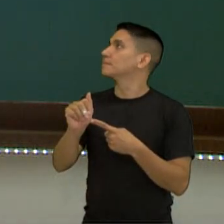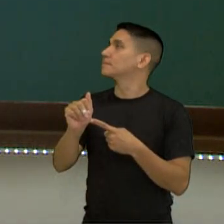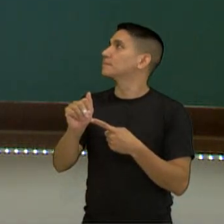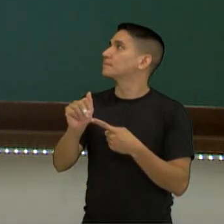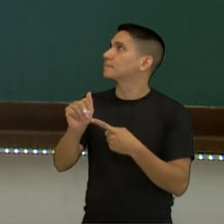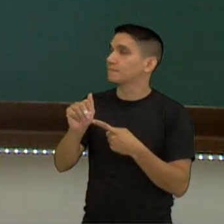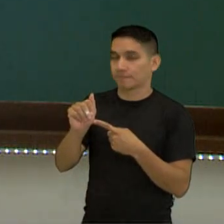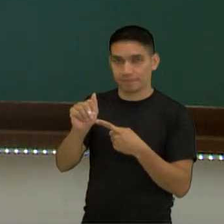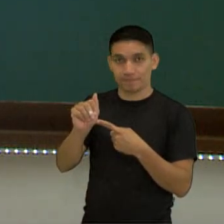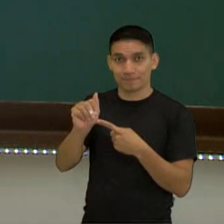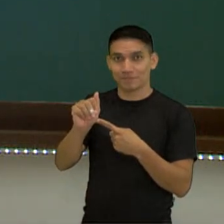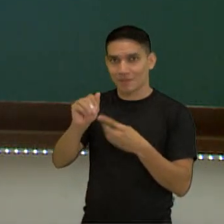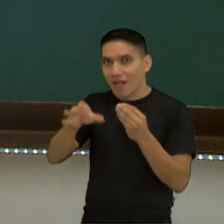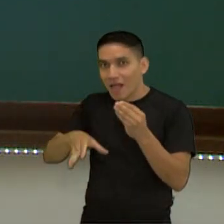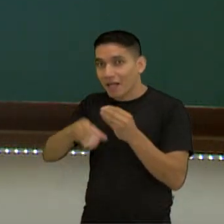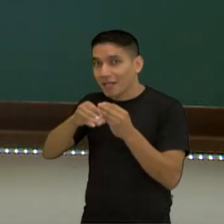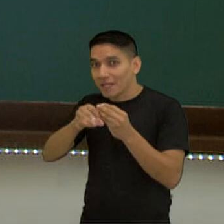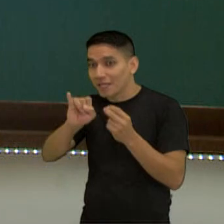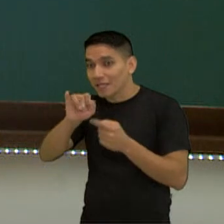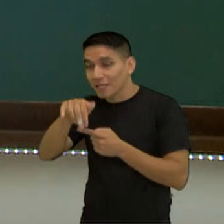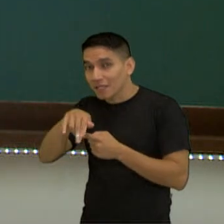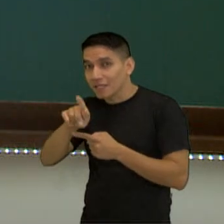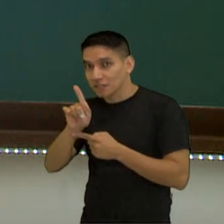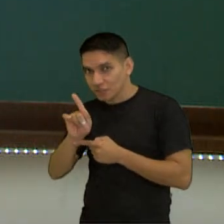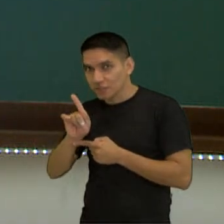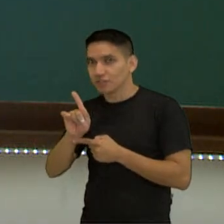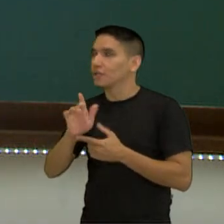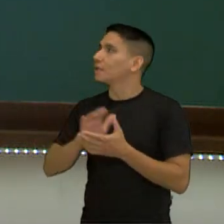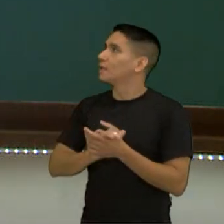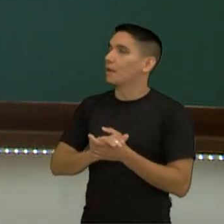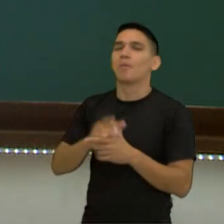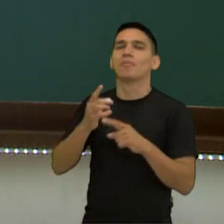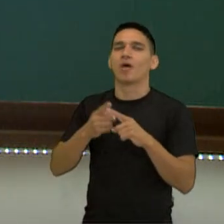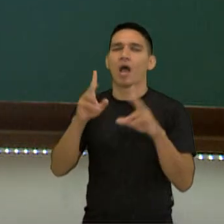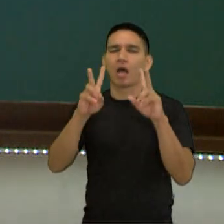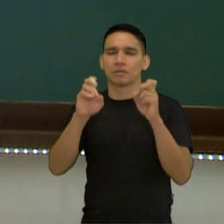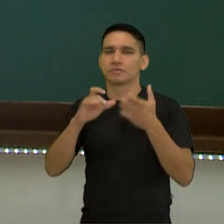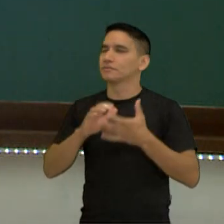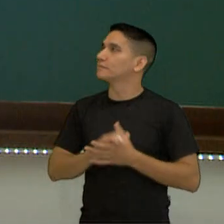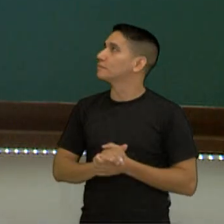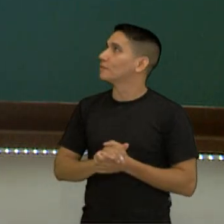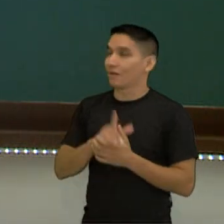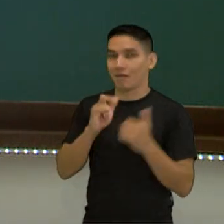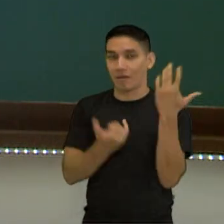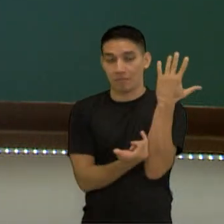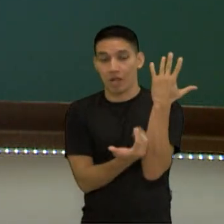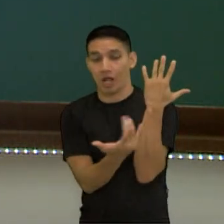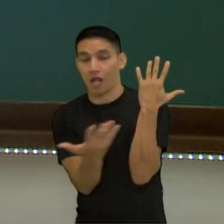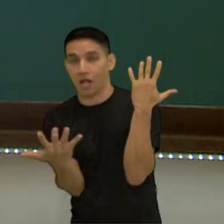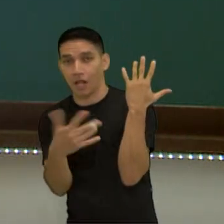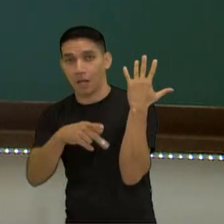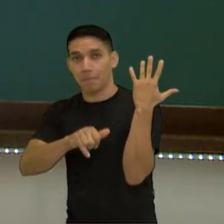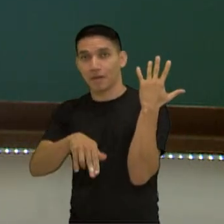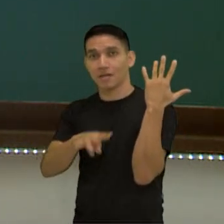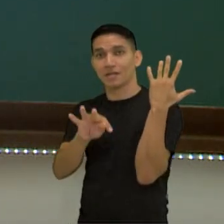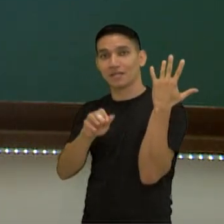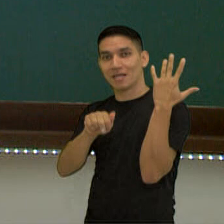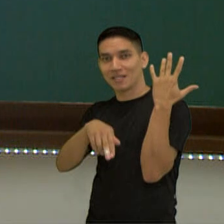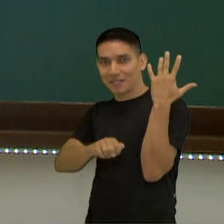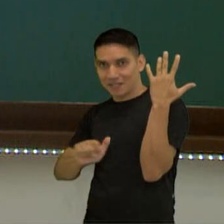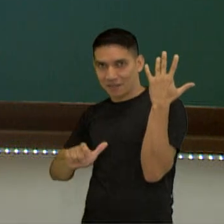Pantanal is becoming, porque nós estamos falando do Pantanal, então is becoming a top Brazil travel destination for